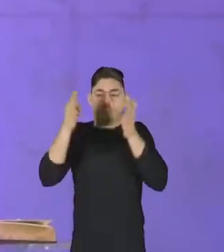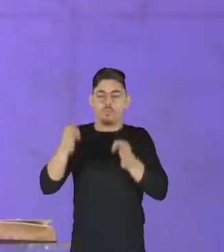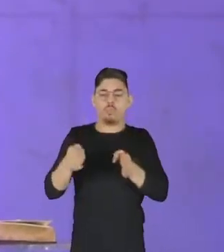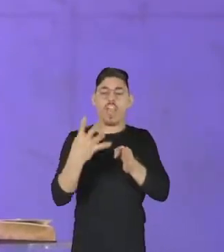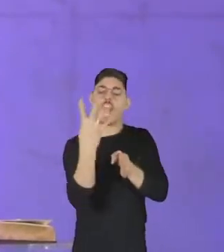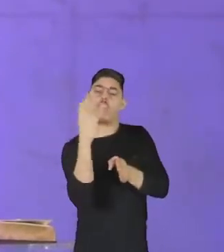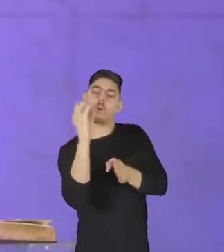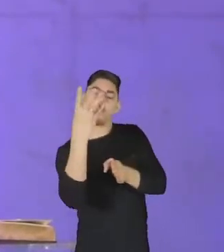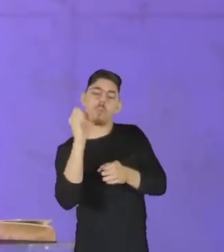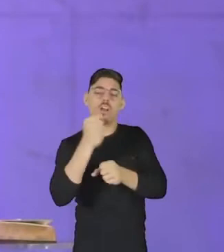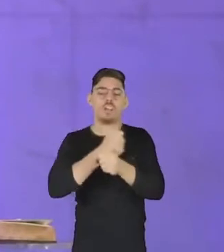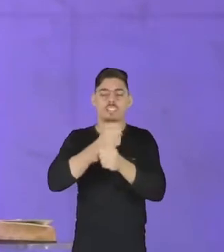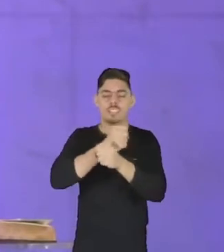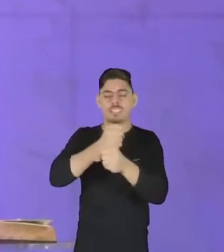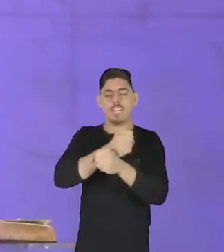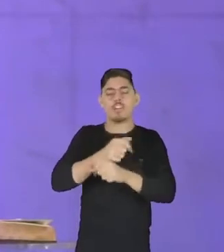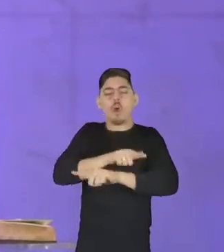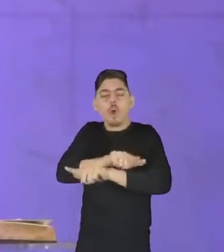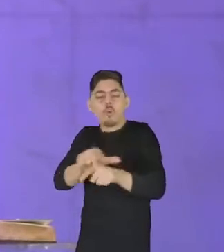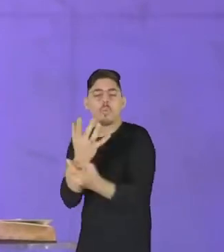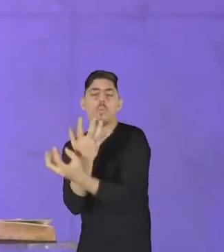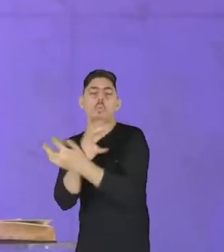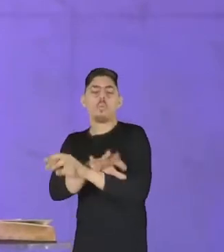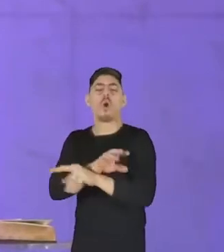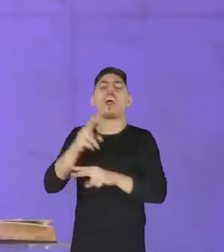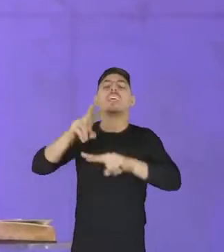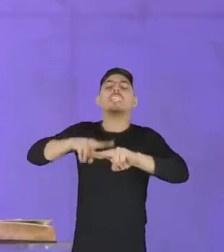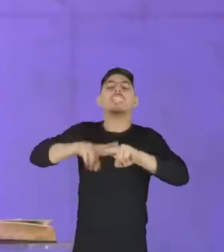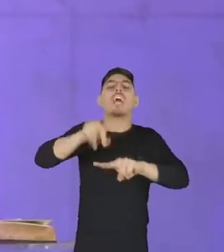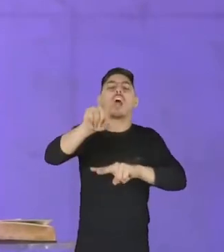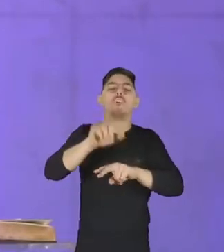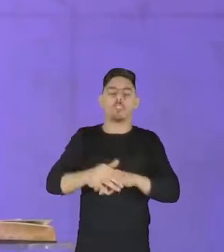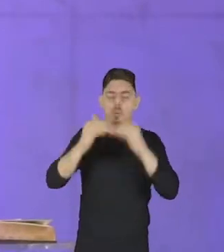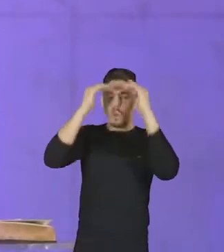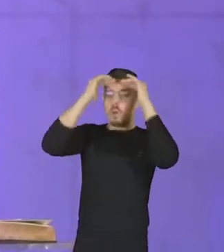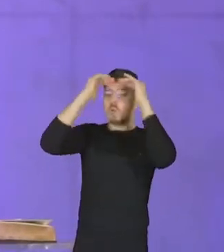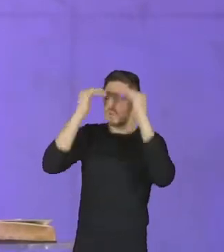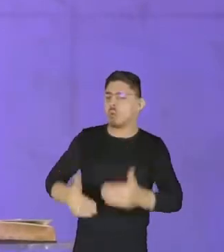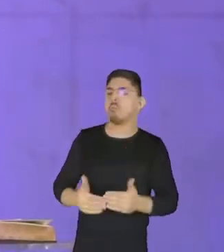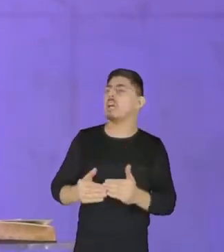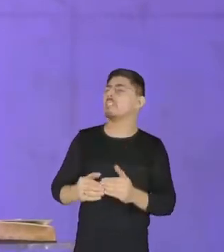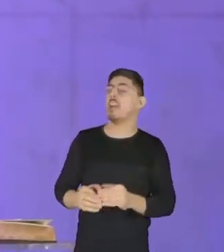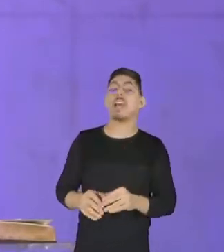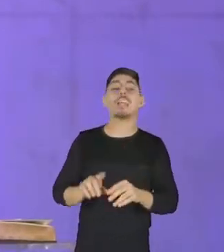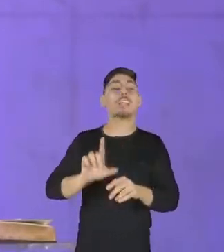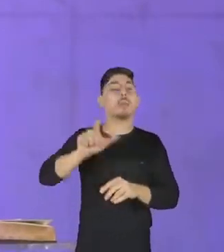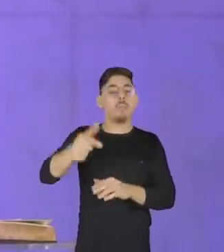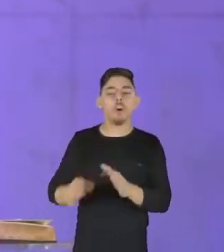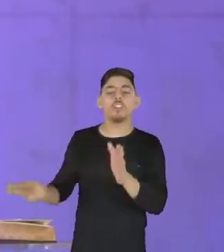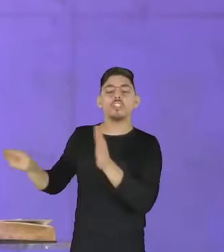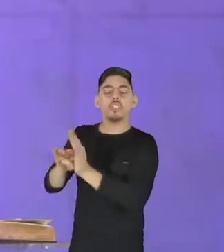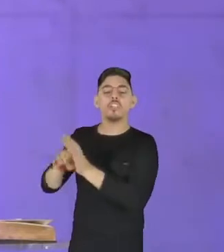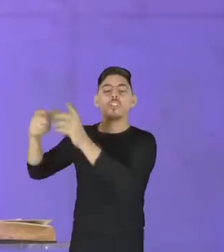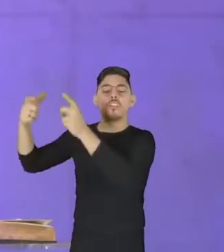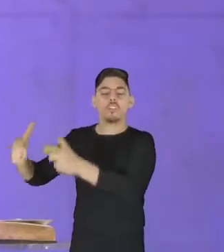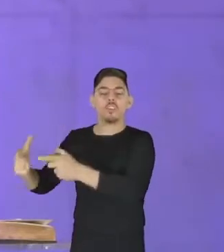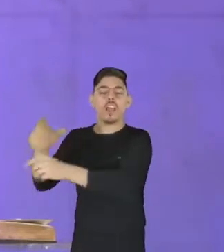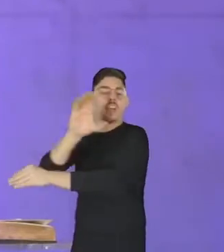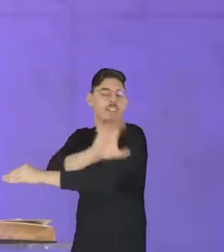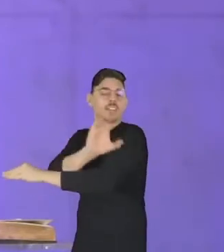deserto, onde foi escravo da sua incredulidade, da sua desobediência, e depois chegou em Canaã, onde o povo